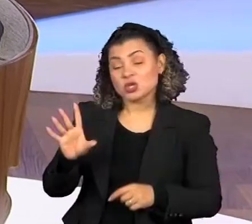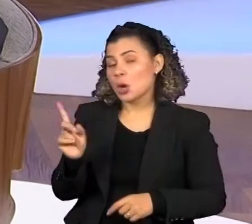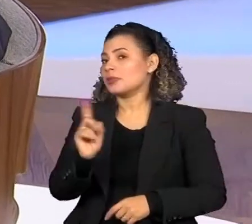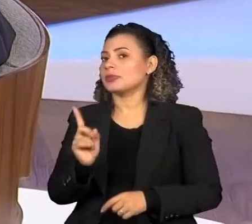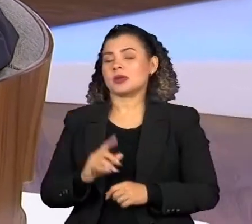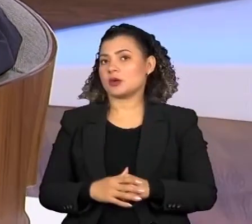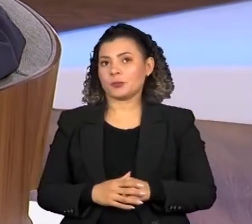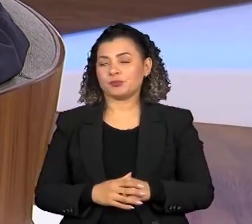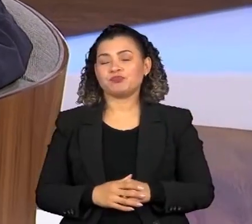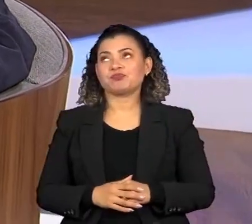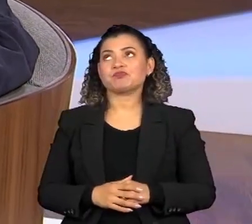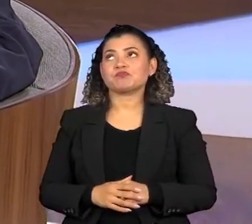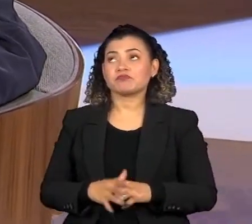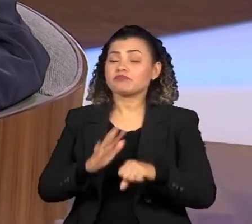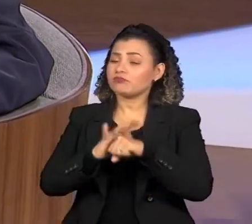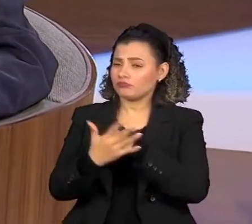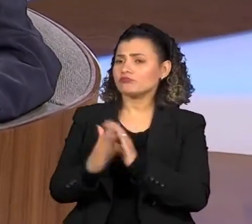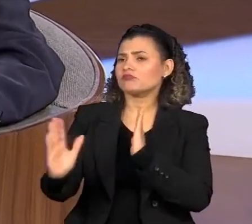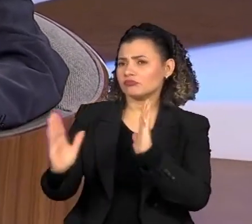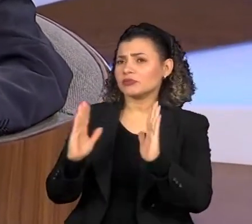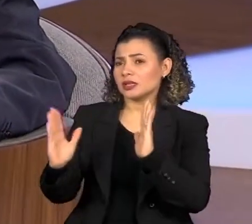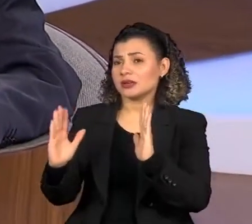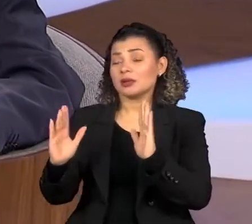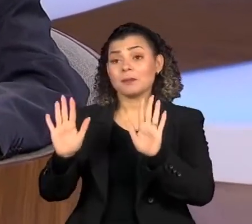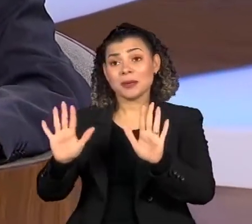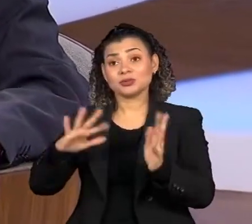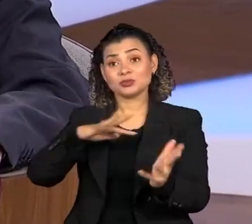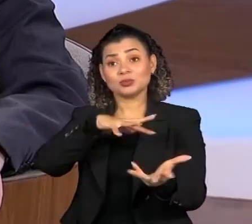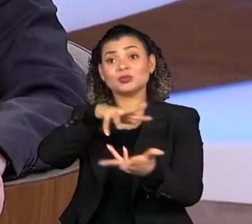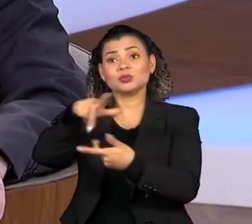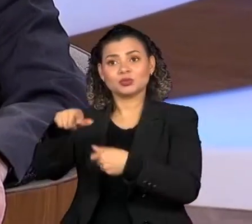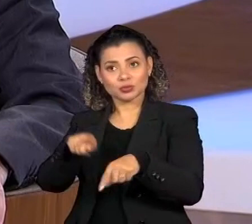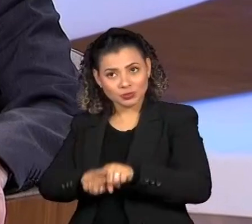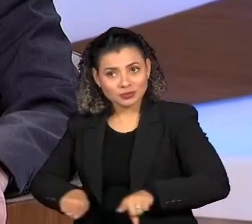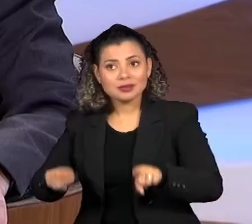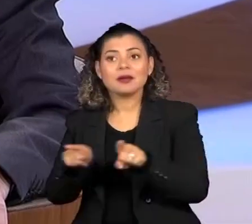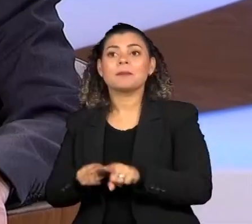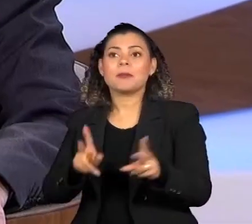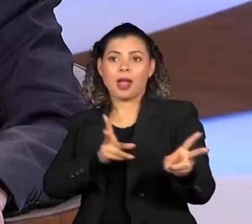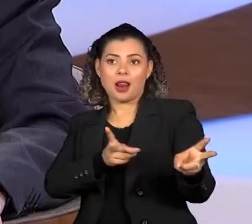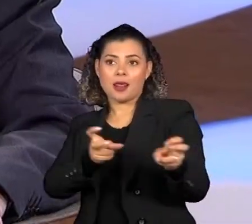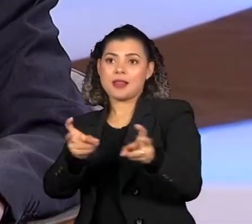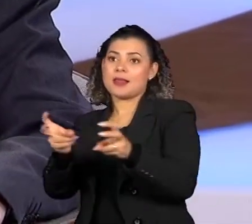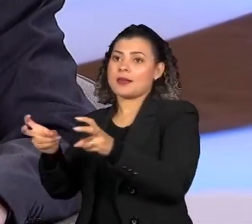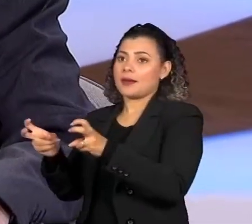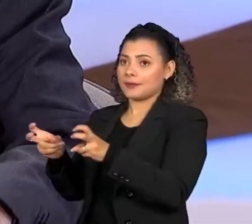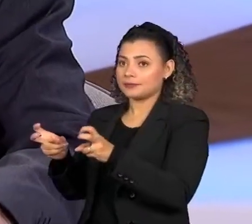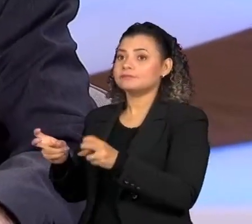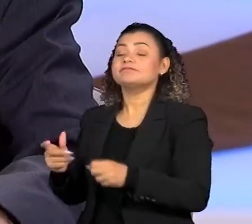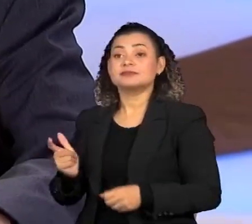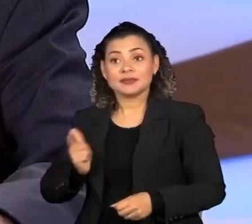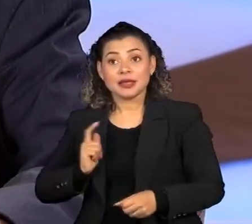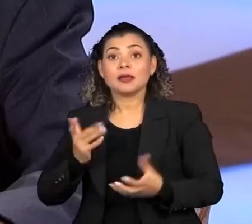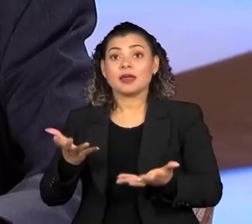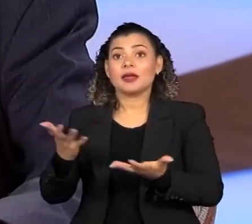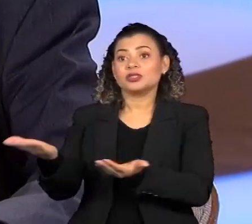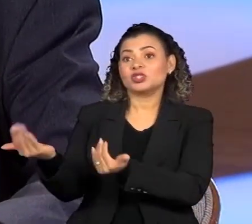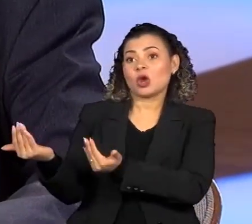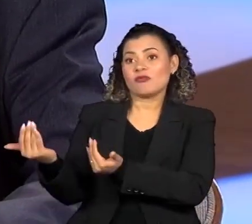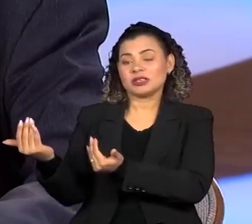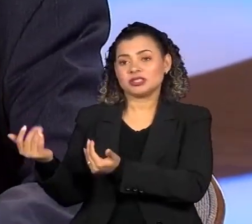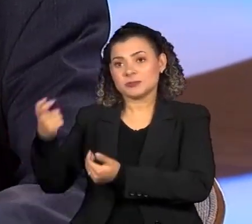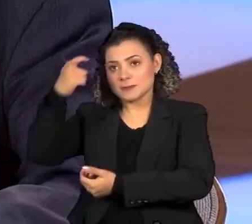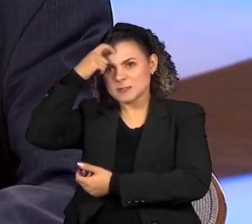durante esse período mas no resto do mundo também eles estão a caça de jovens mentes